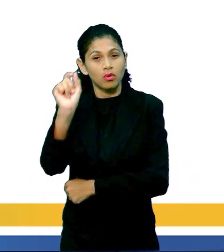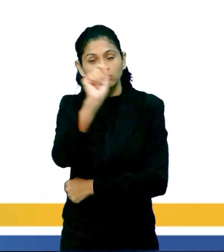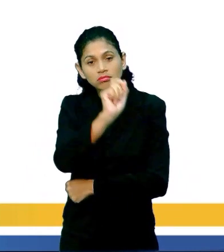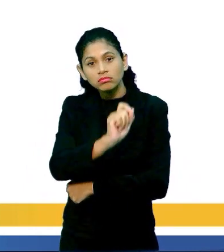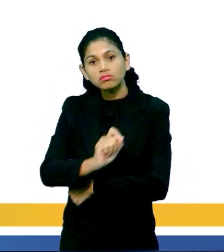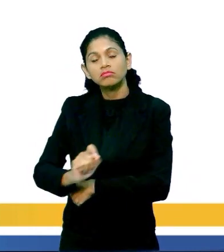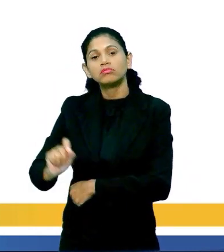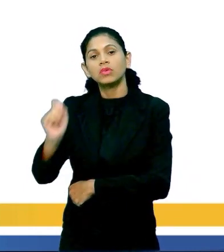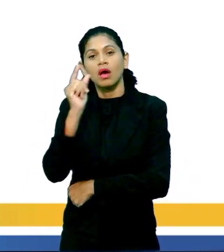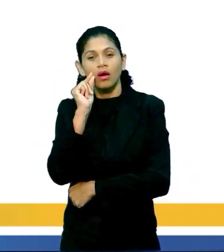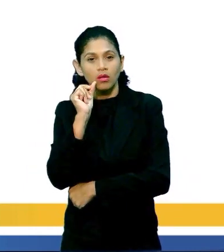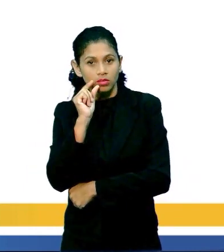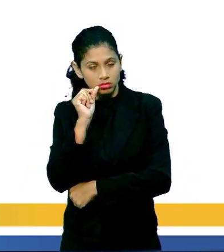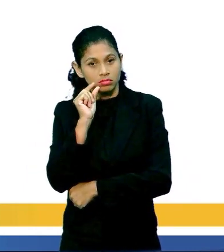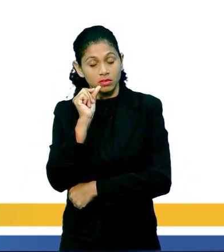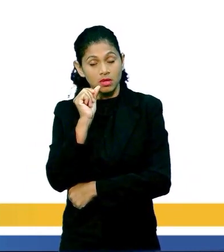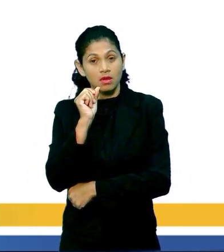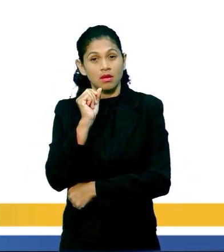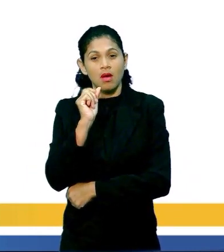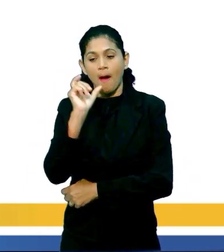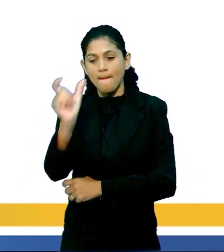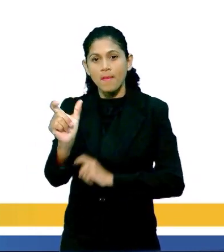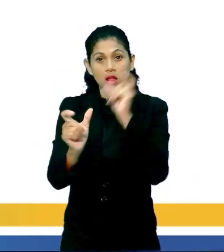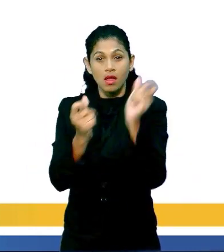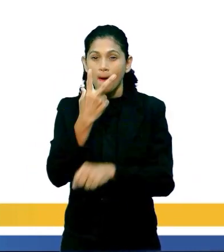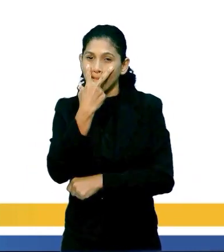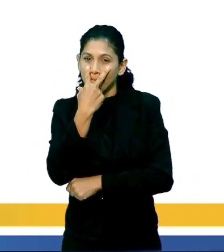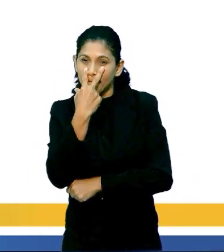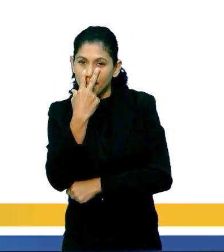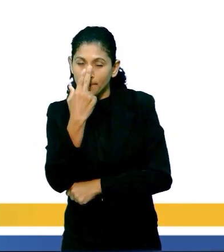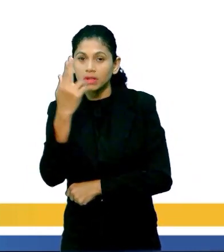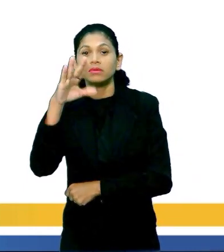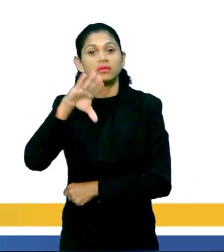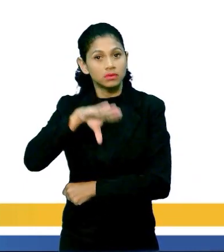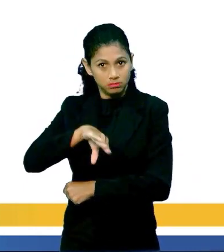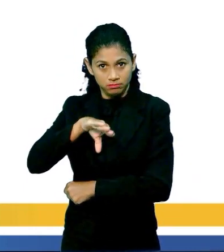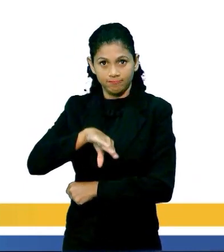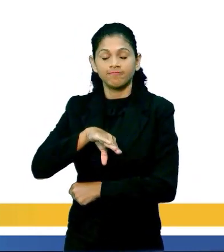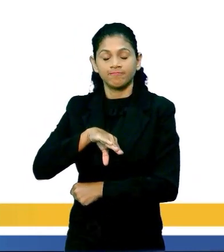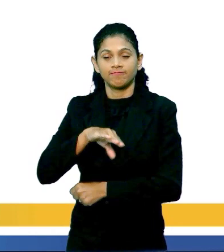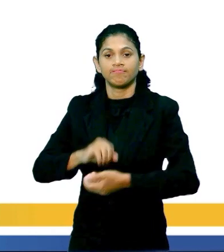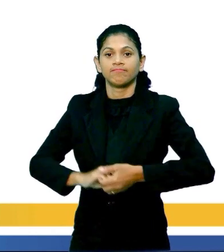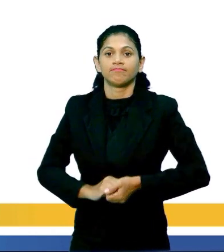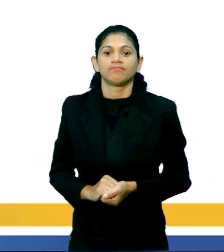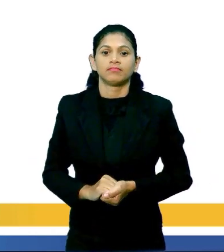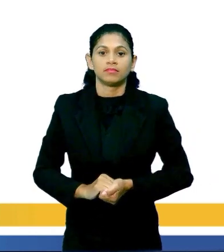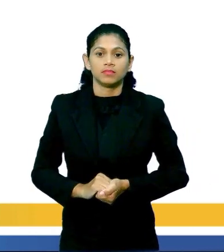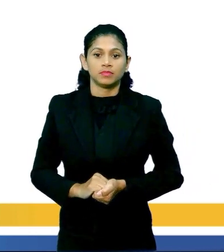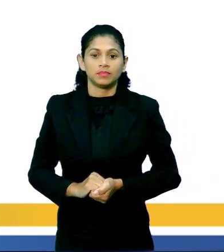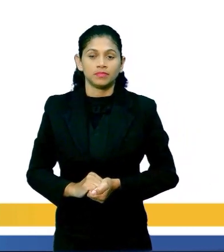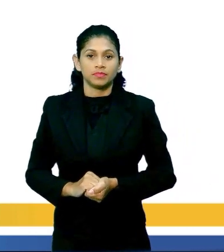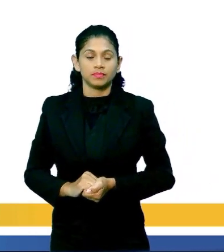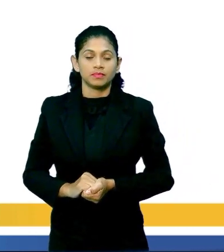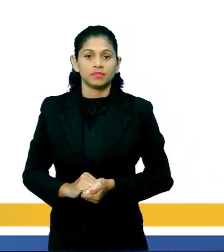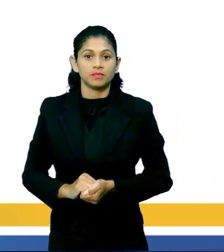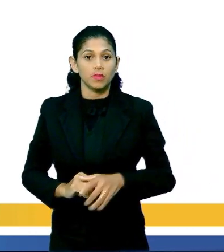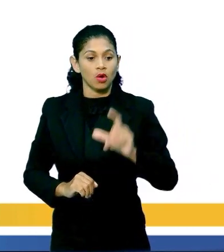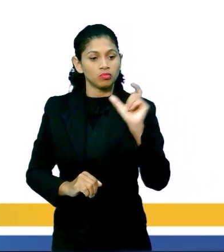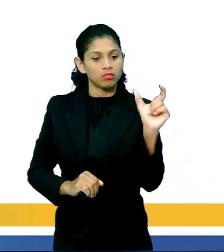com lápis as palavras que são parecidas com a língua portuguesa, ok? Nesse caso, as